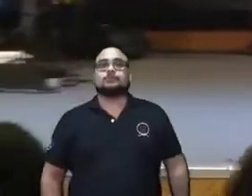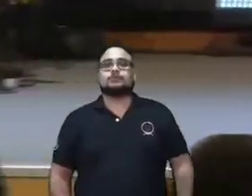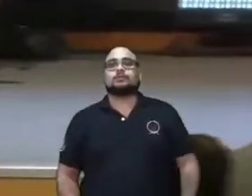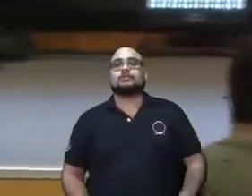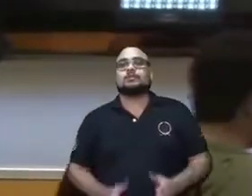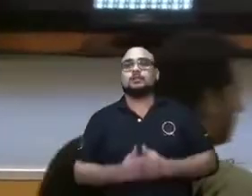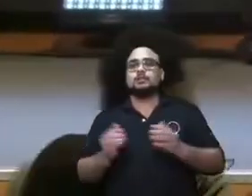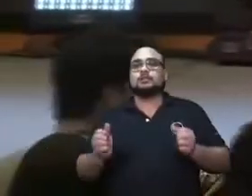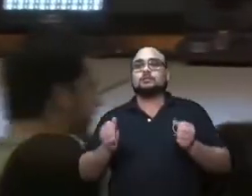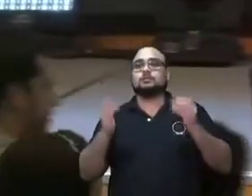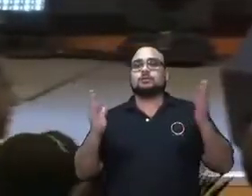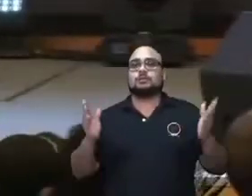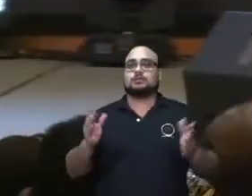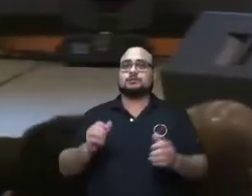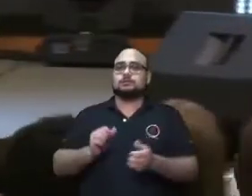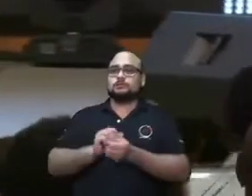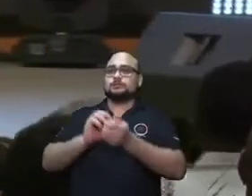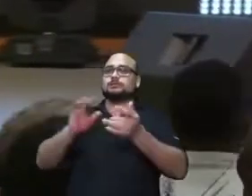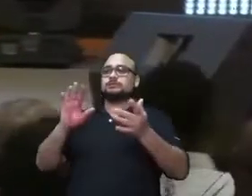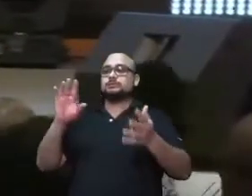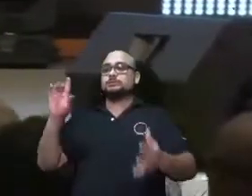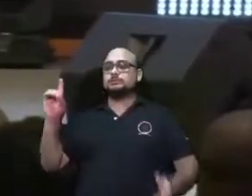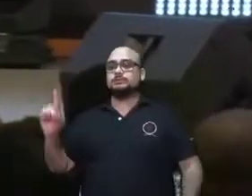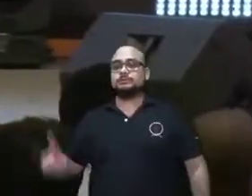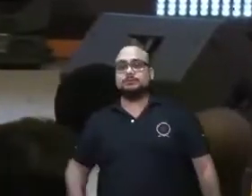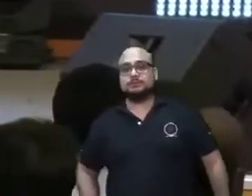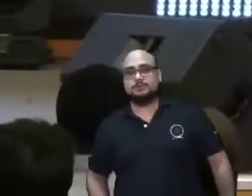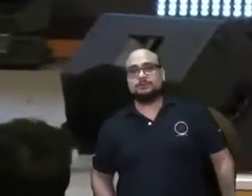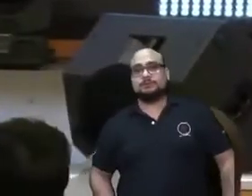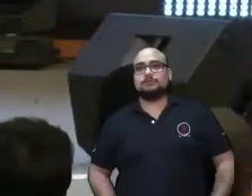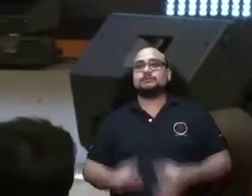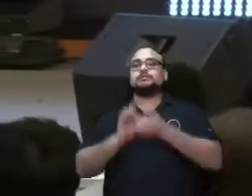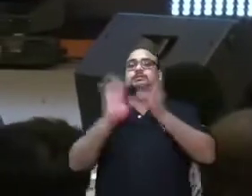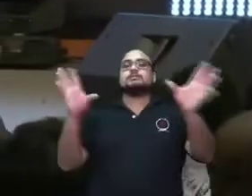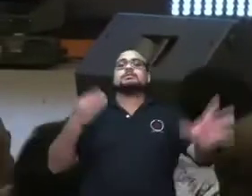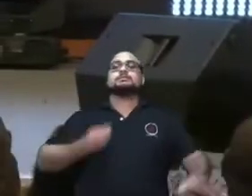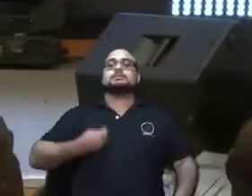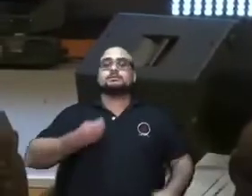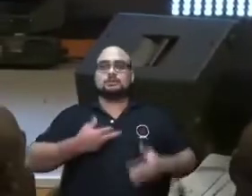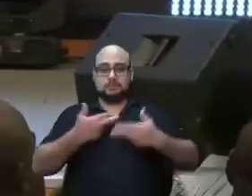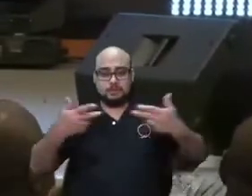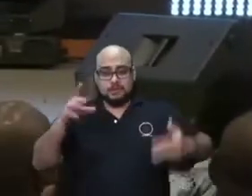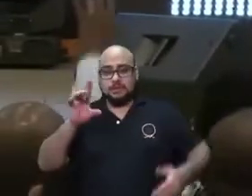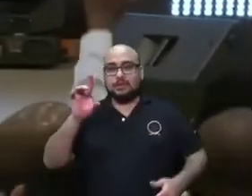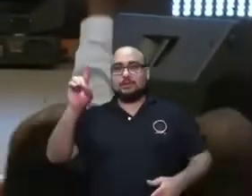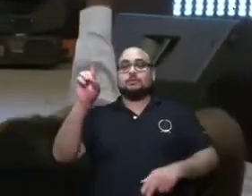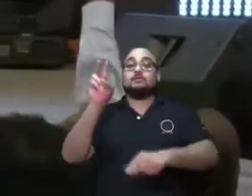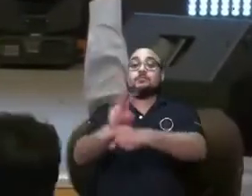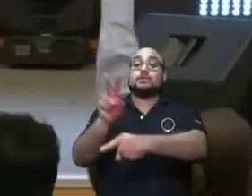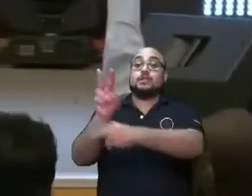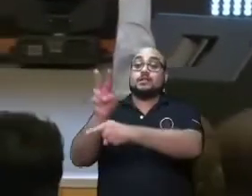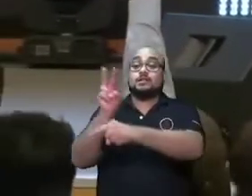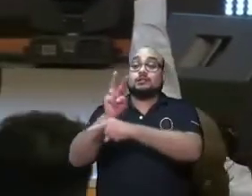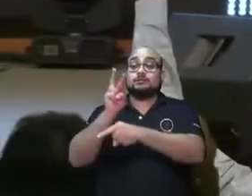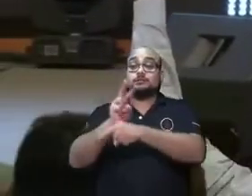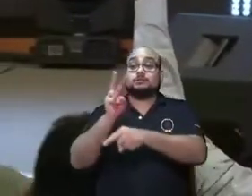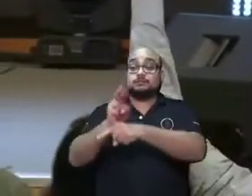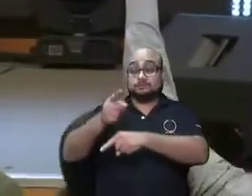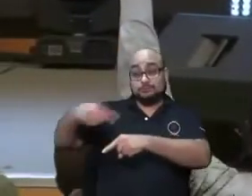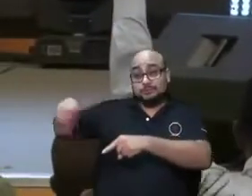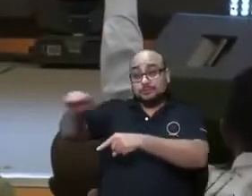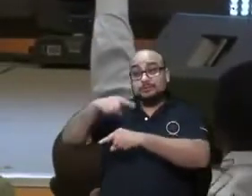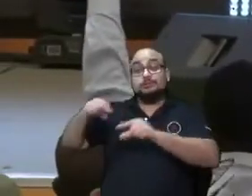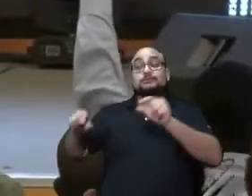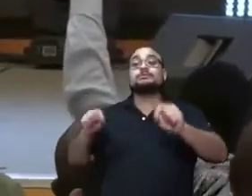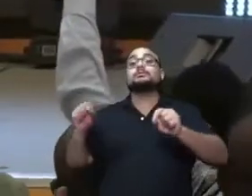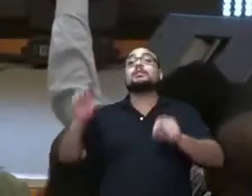Libere-os para viver tudo que o Senhor tem reservado, porque este é o teu tempo. Oramos em o